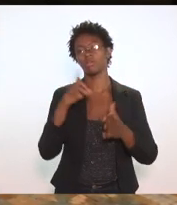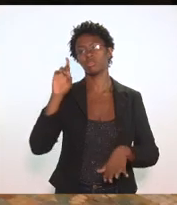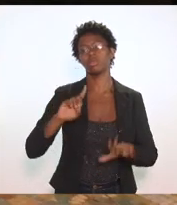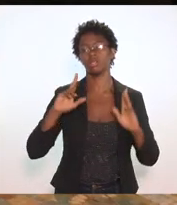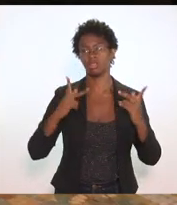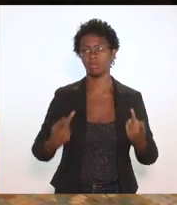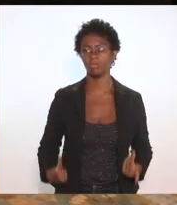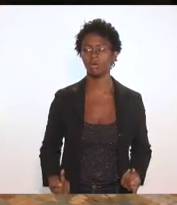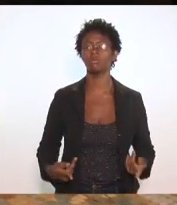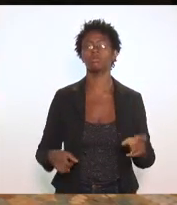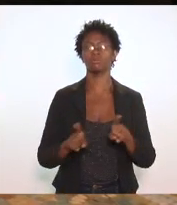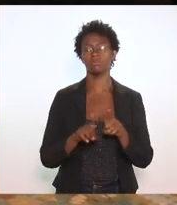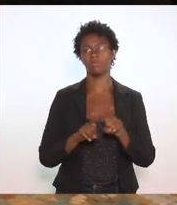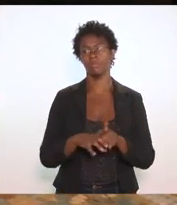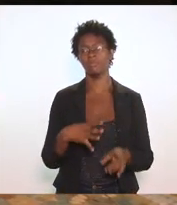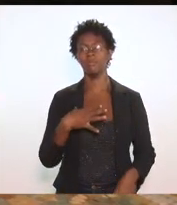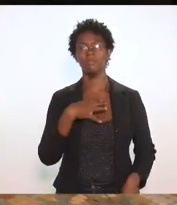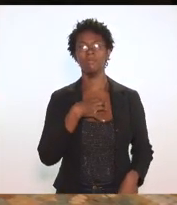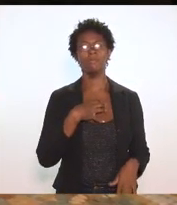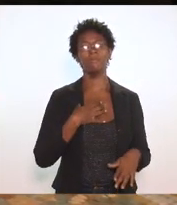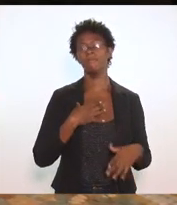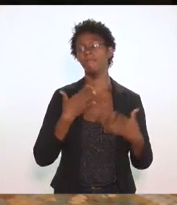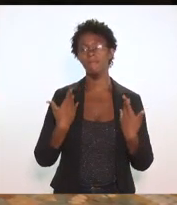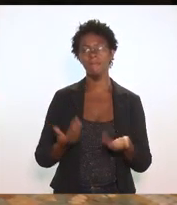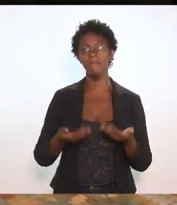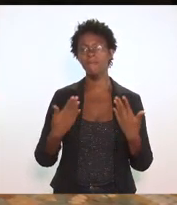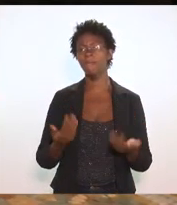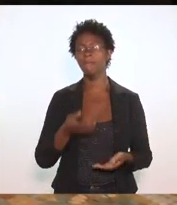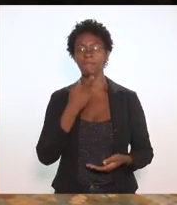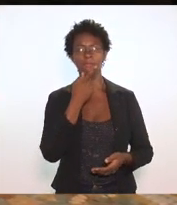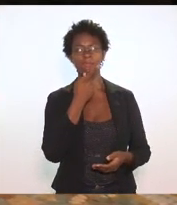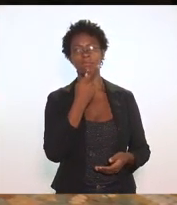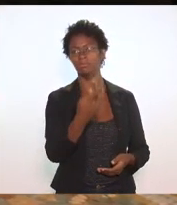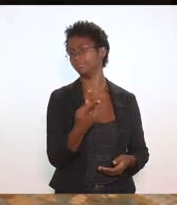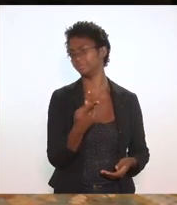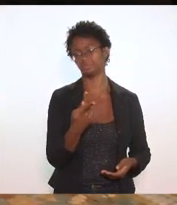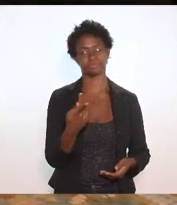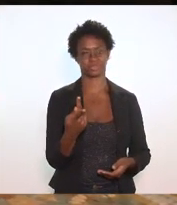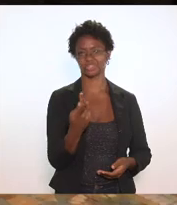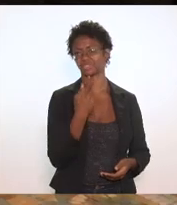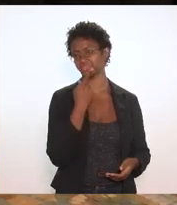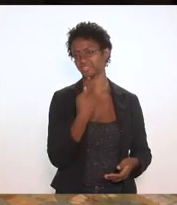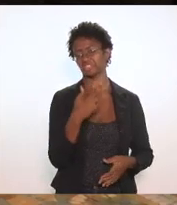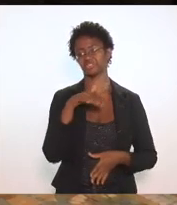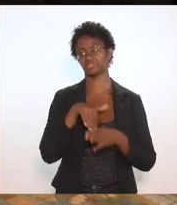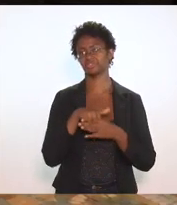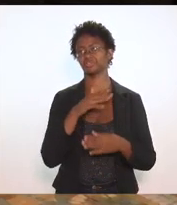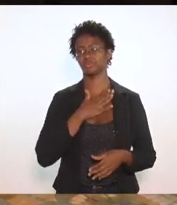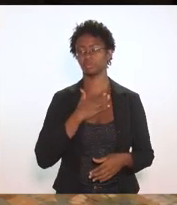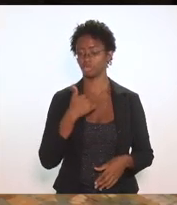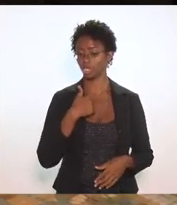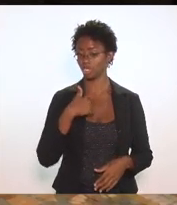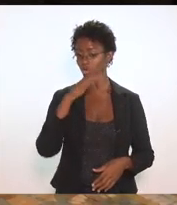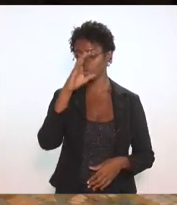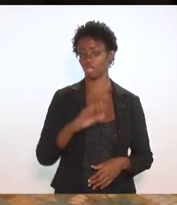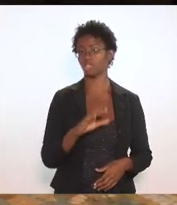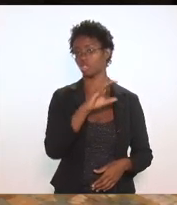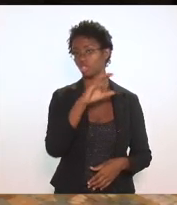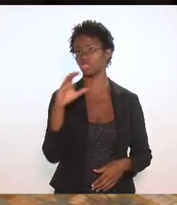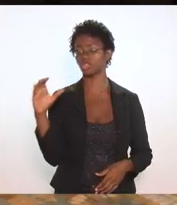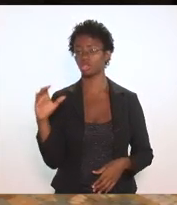humanos, e me sinto muito à vontade para fazer essa declaração, porque sou uma mulher católica